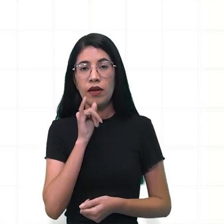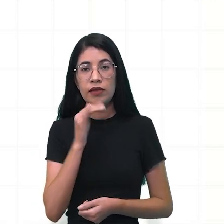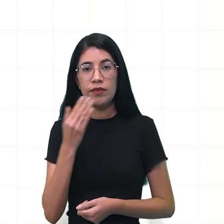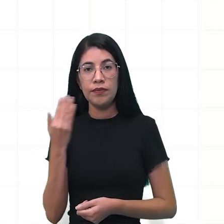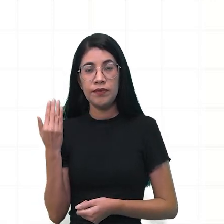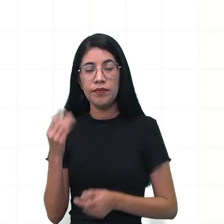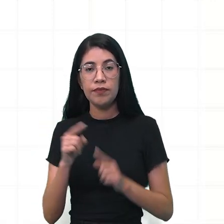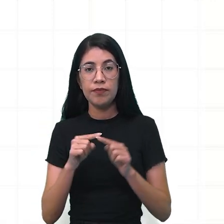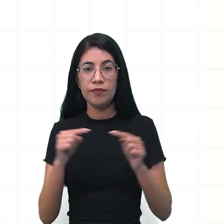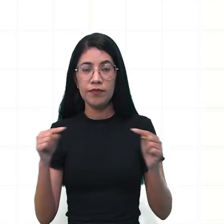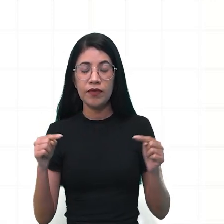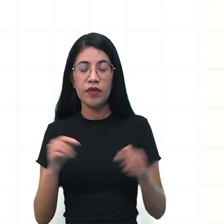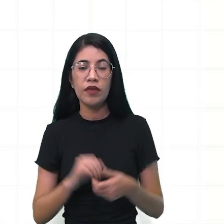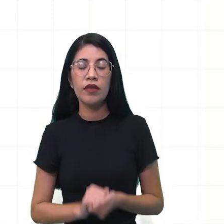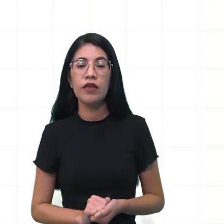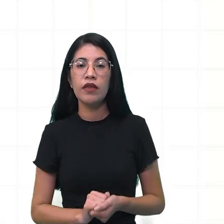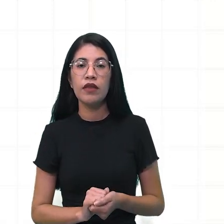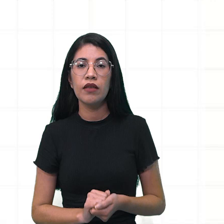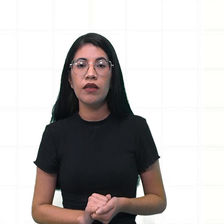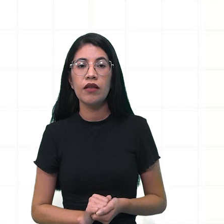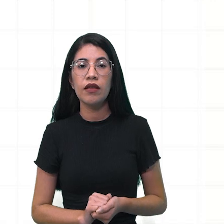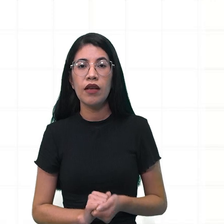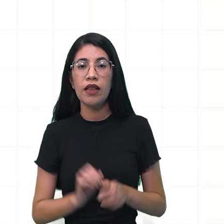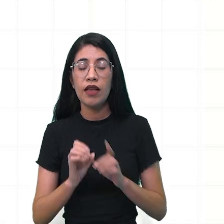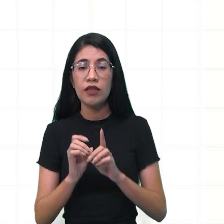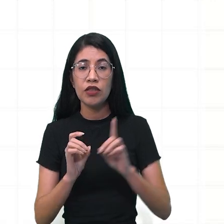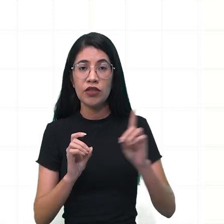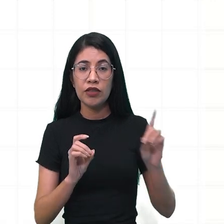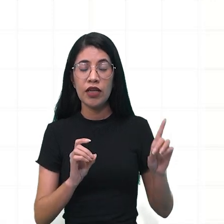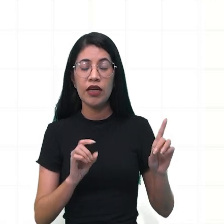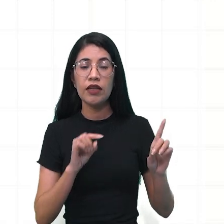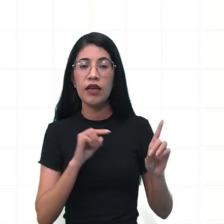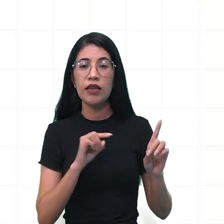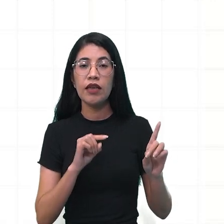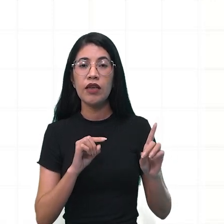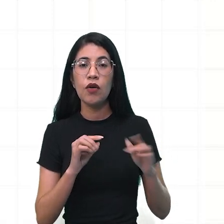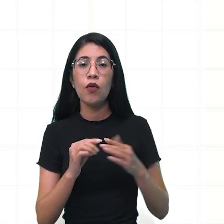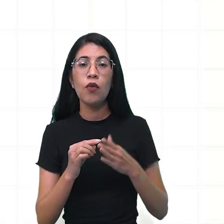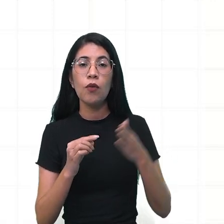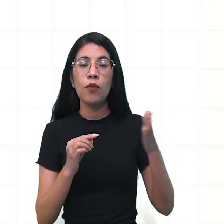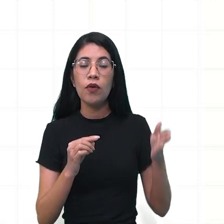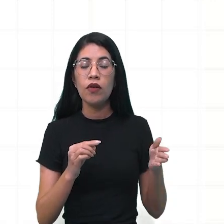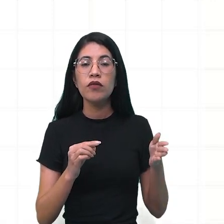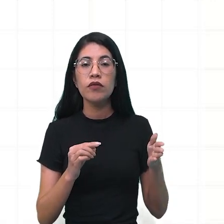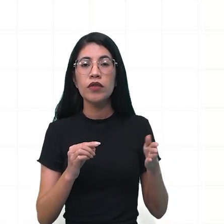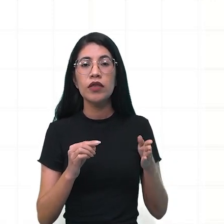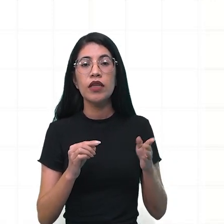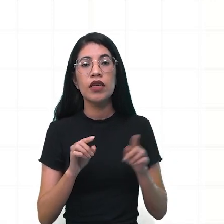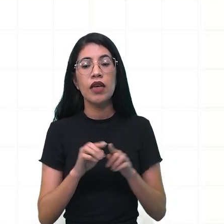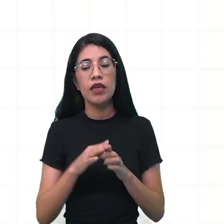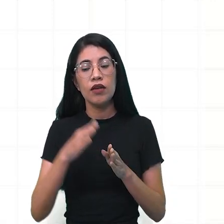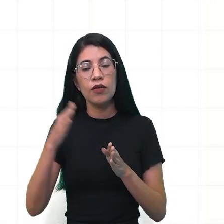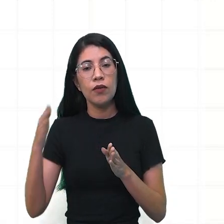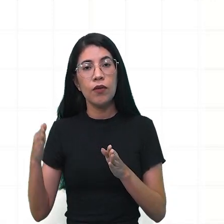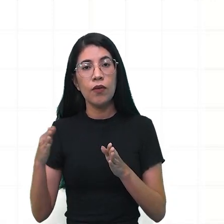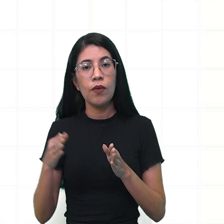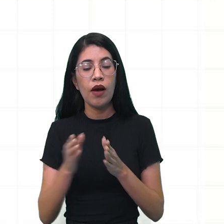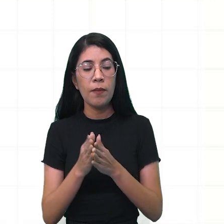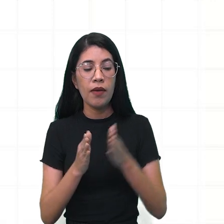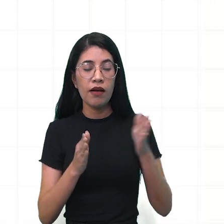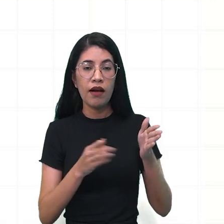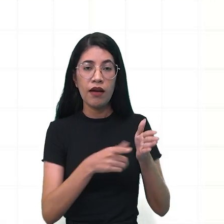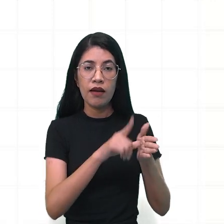aqui à direita será o sucessor, à esquerda será o